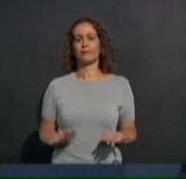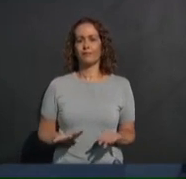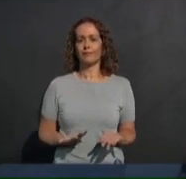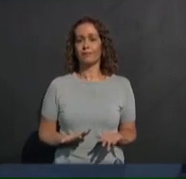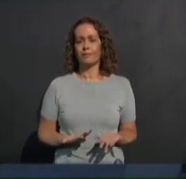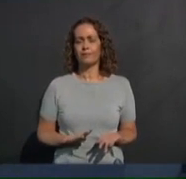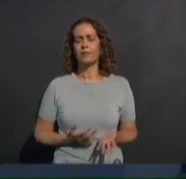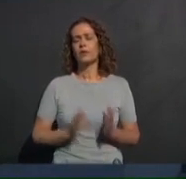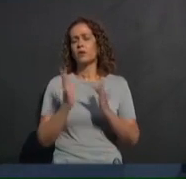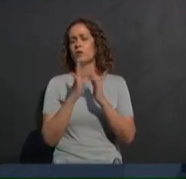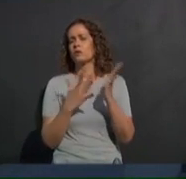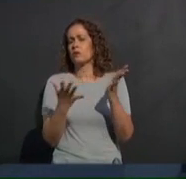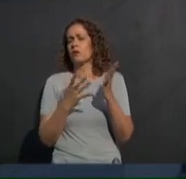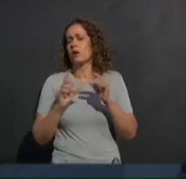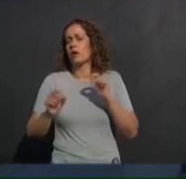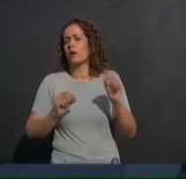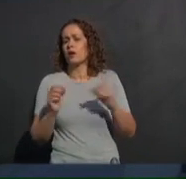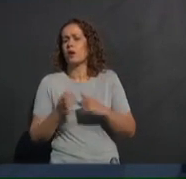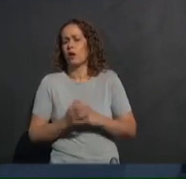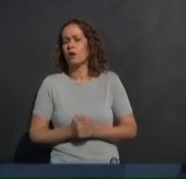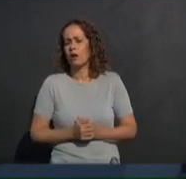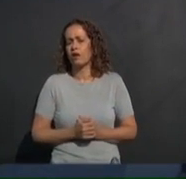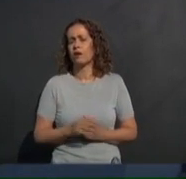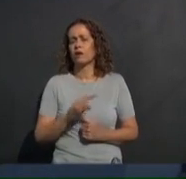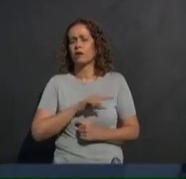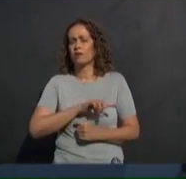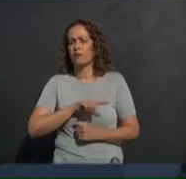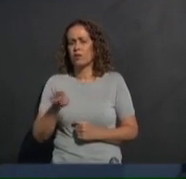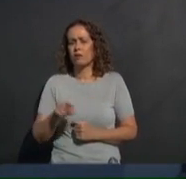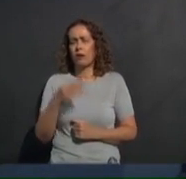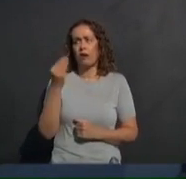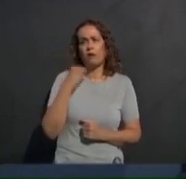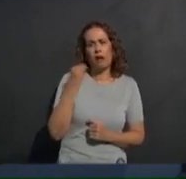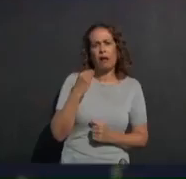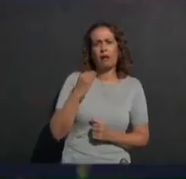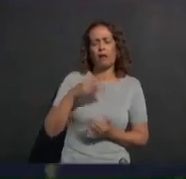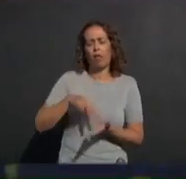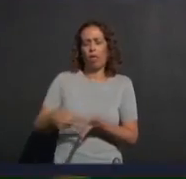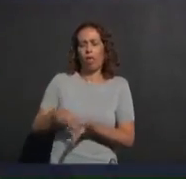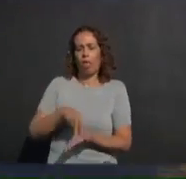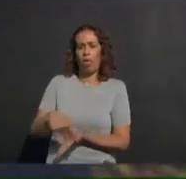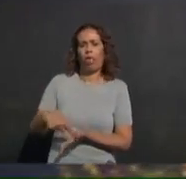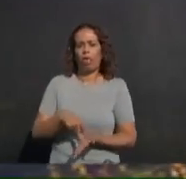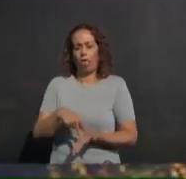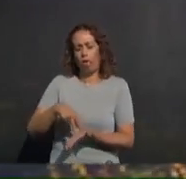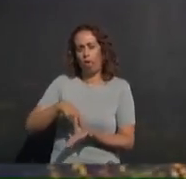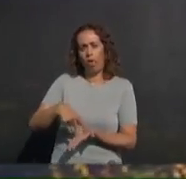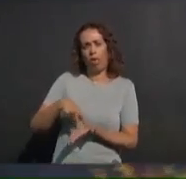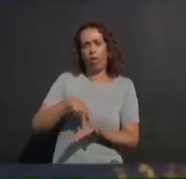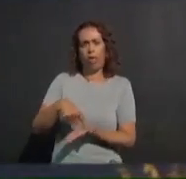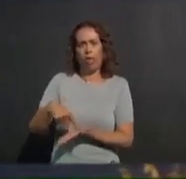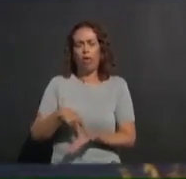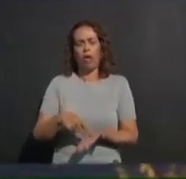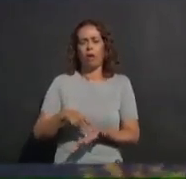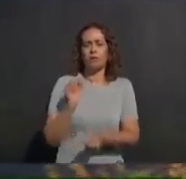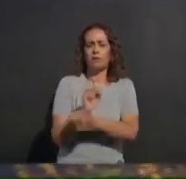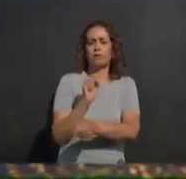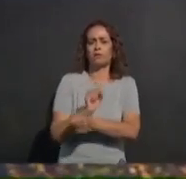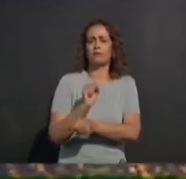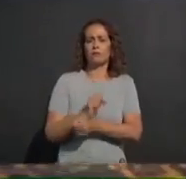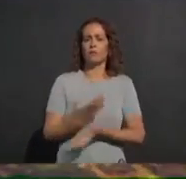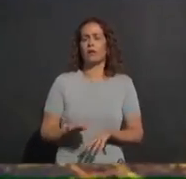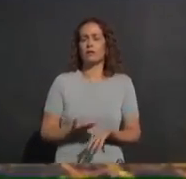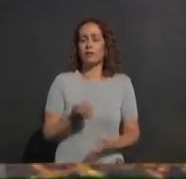Sabe o que Jesus está querendo fazer hoje? Te tirar da beirada. Sai dessa beirada aqui que eu estou irritado com você andando na beira desse abismo. Tá para ter um troço qualquer